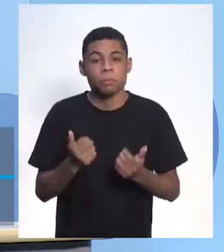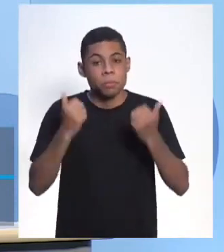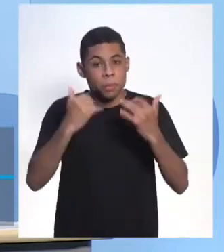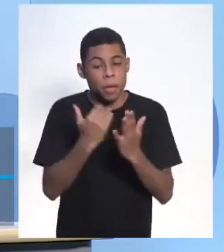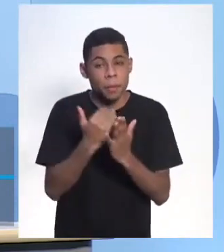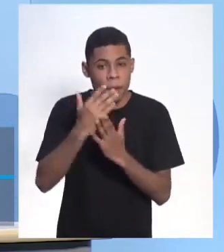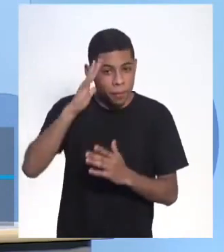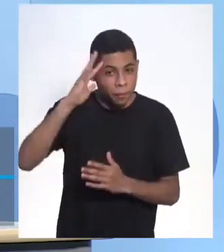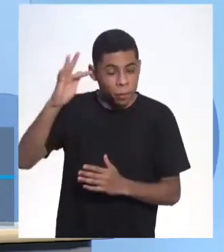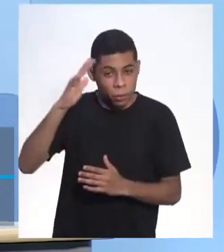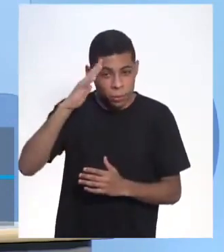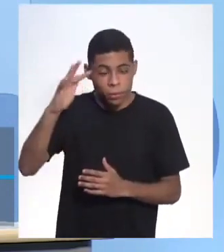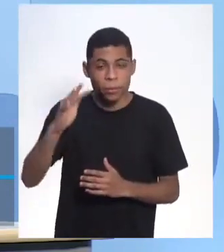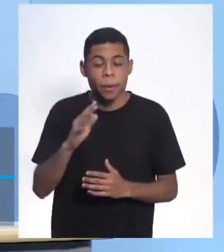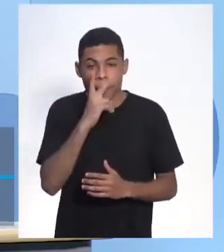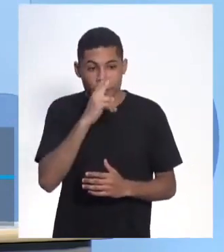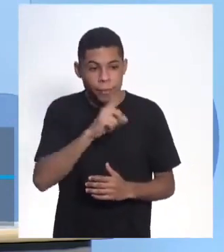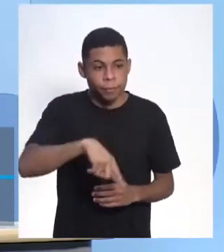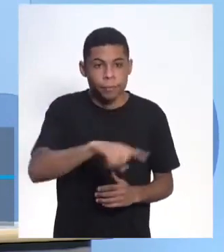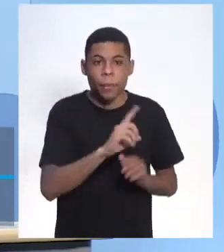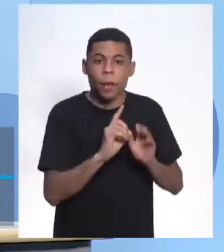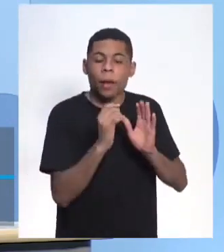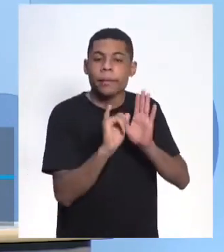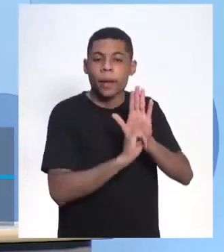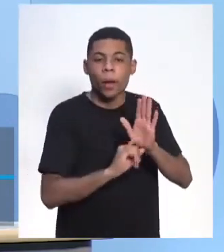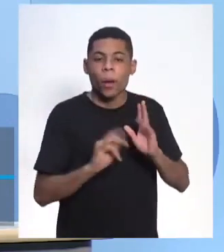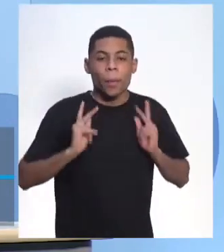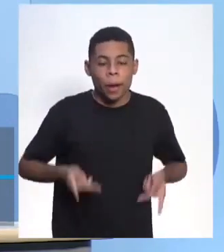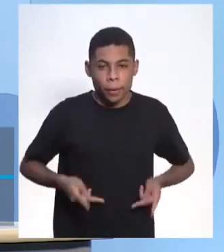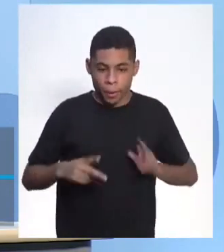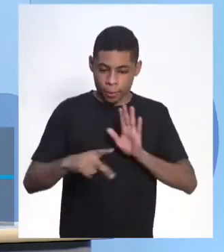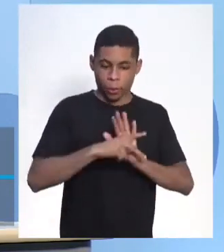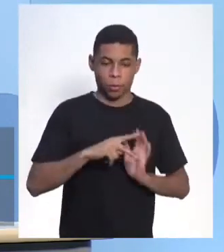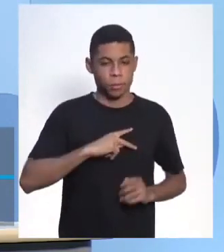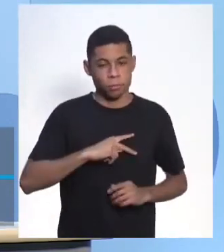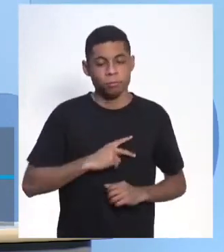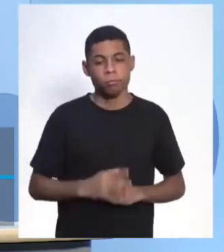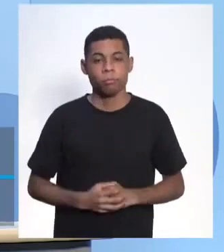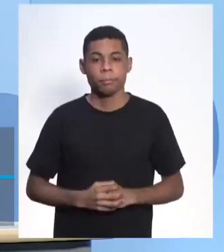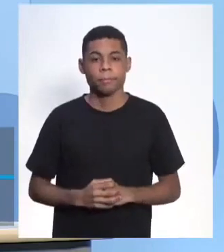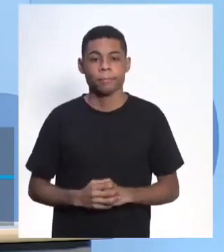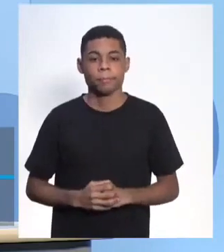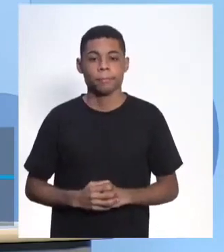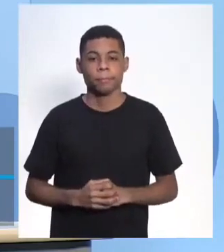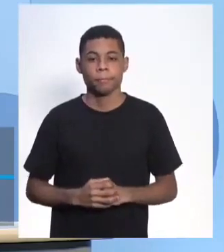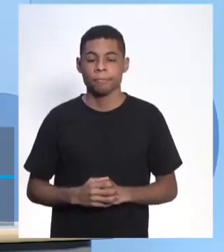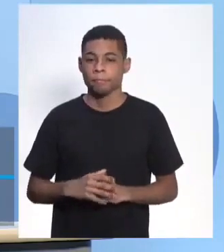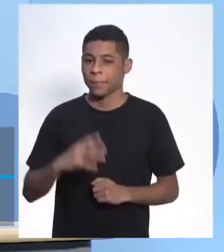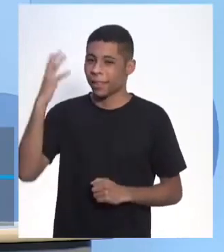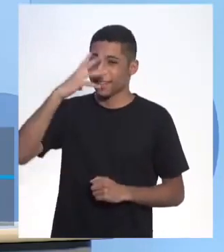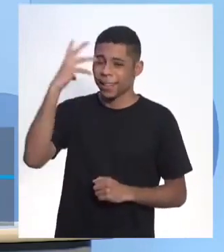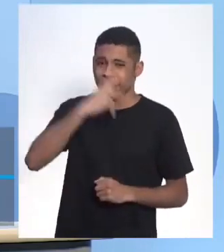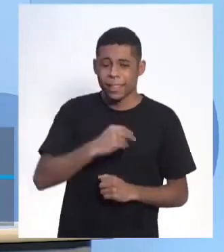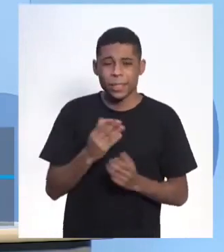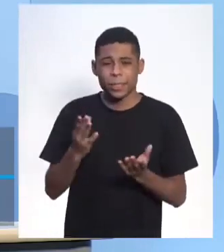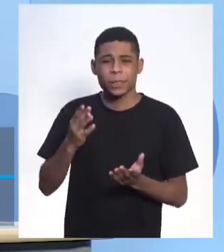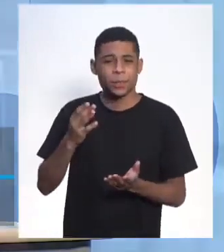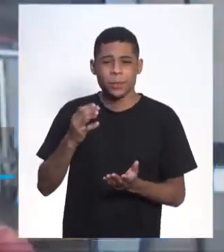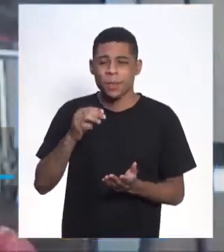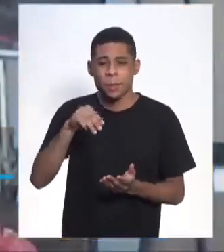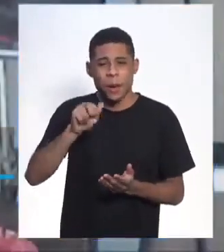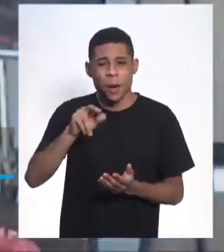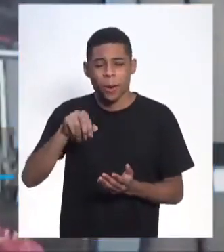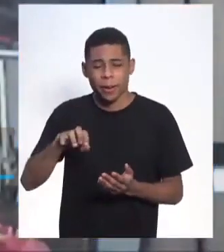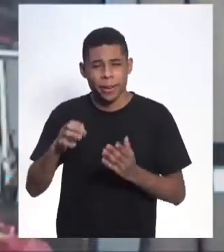pouco para a filosofia, de uma identidade humana, de um jeito de ser próprio do ser humano. Que lindo isso, Marconi,